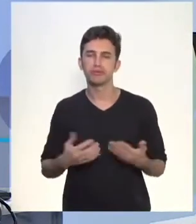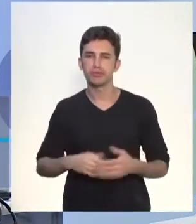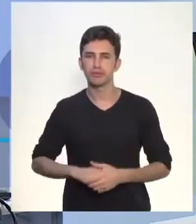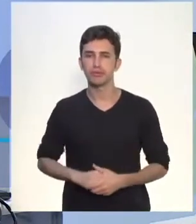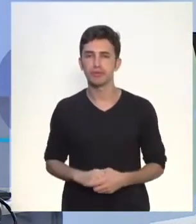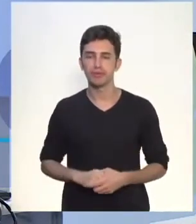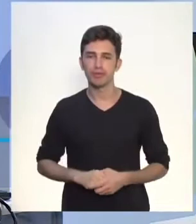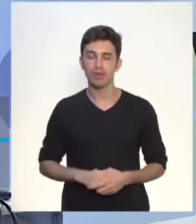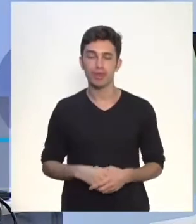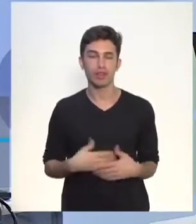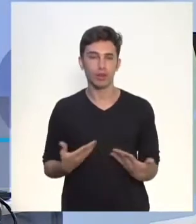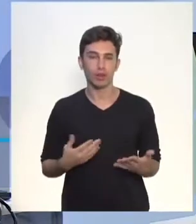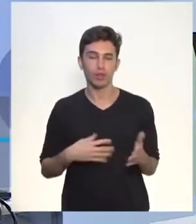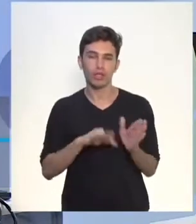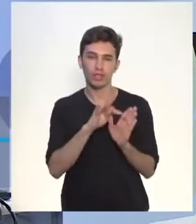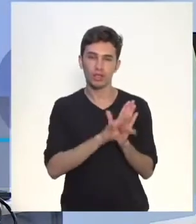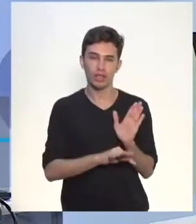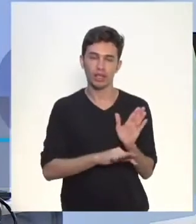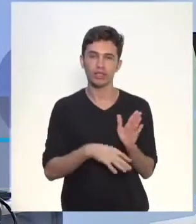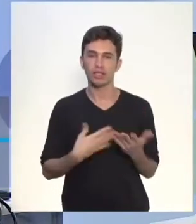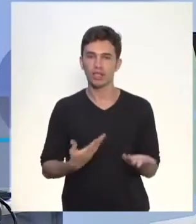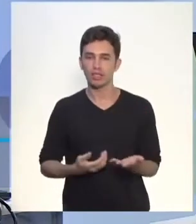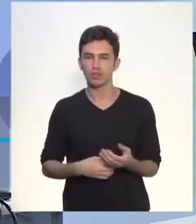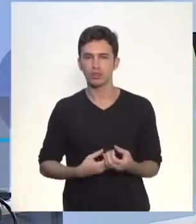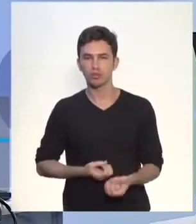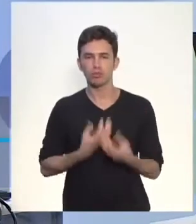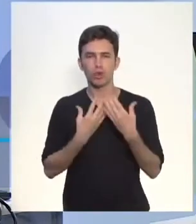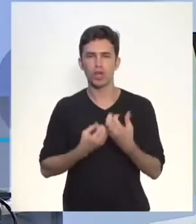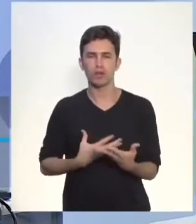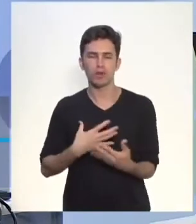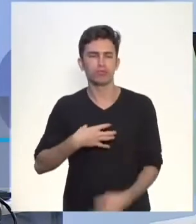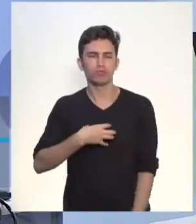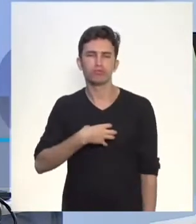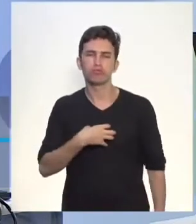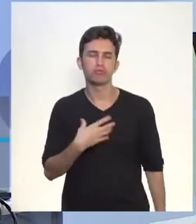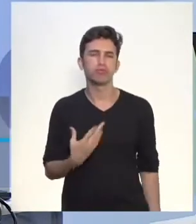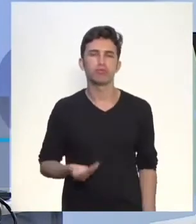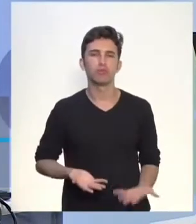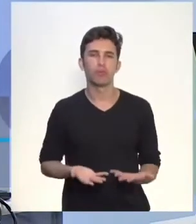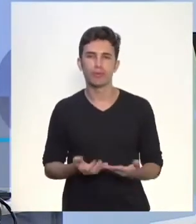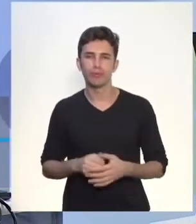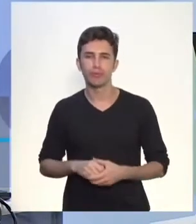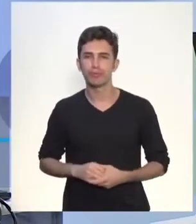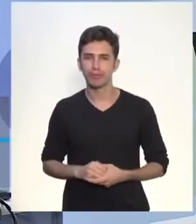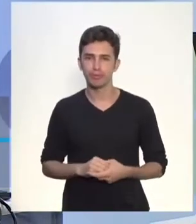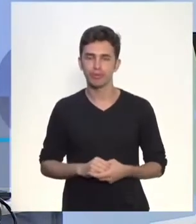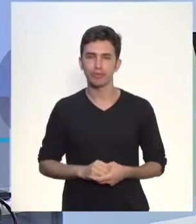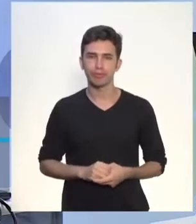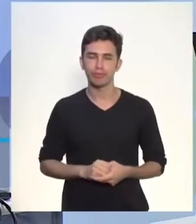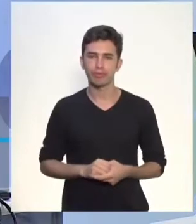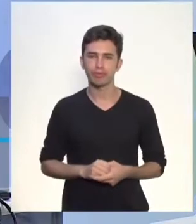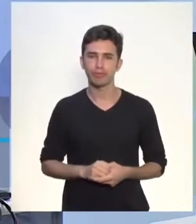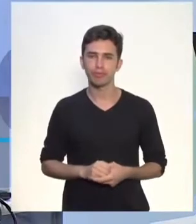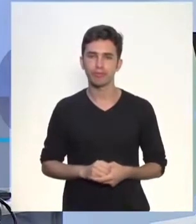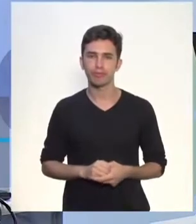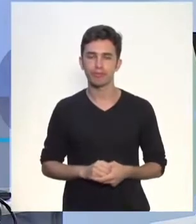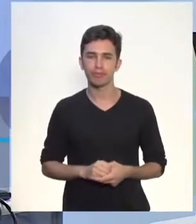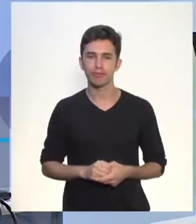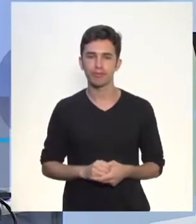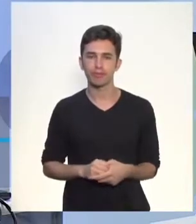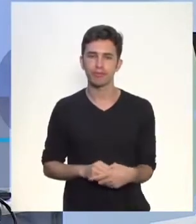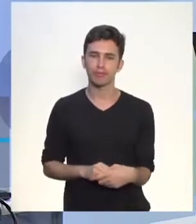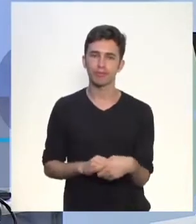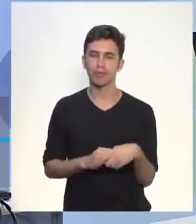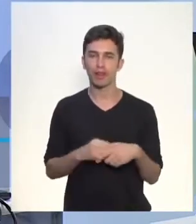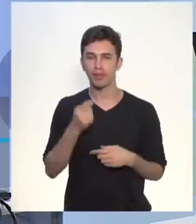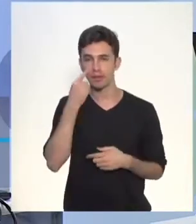seja, quando a gente lê textos desse tipo, o que a gente sente, né? Qual que é a sensação que nos abate, né, professora? Vamos esperar